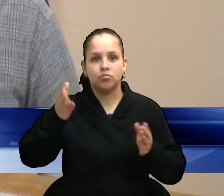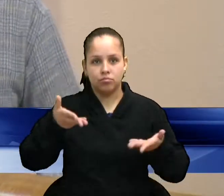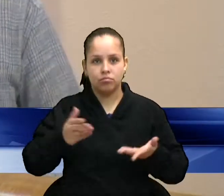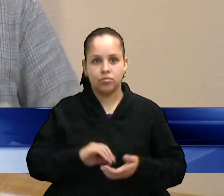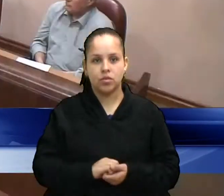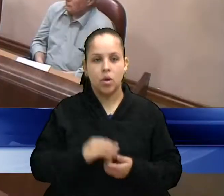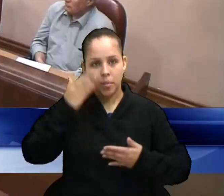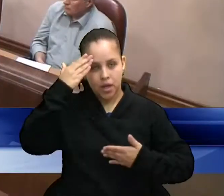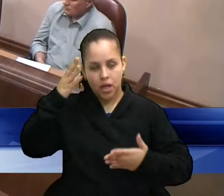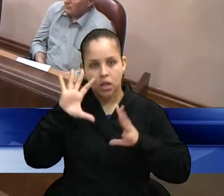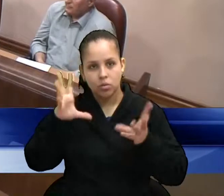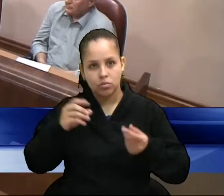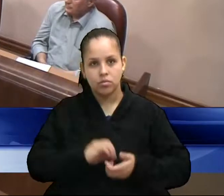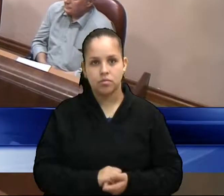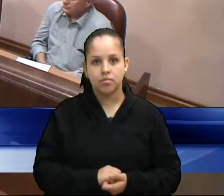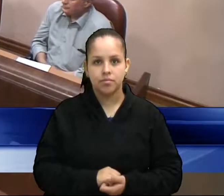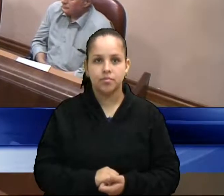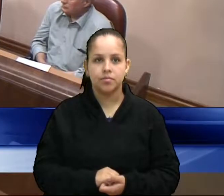todos.